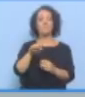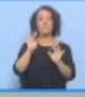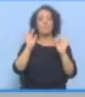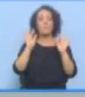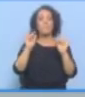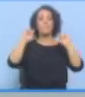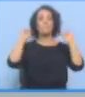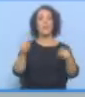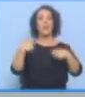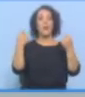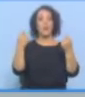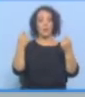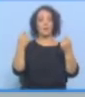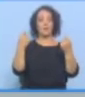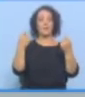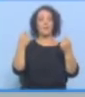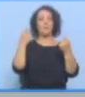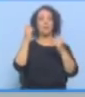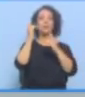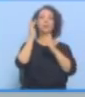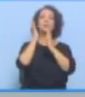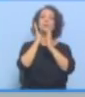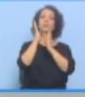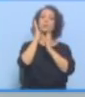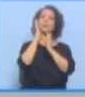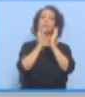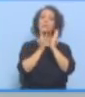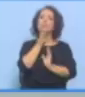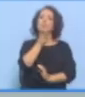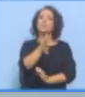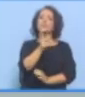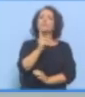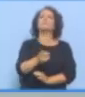que diz sobre Jesus e que mensagem ele quer fazer passar